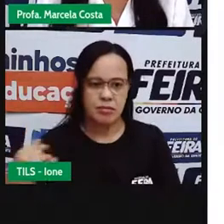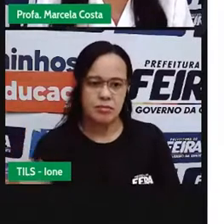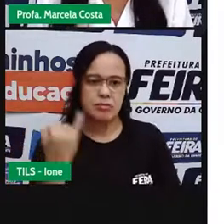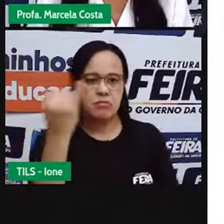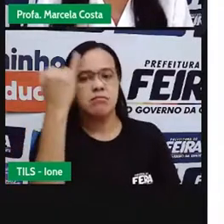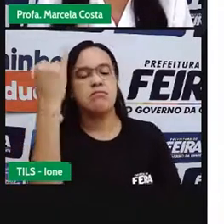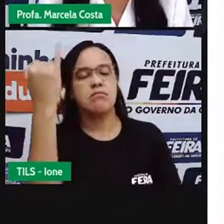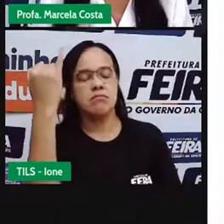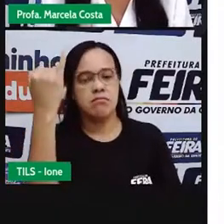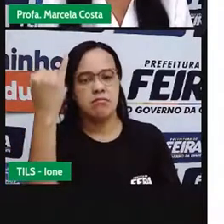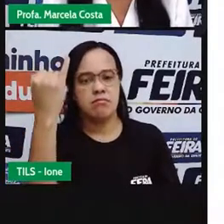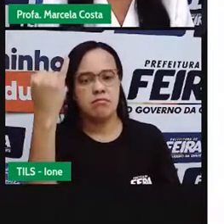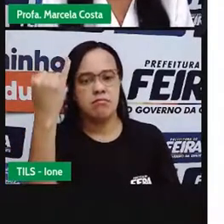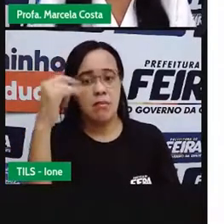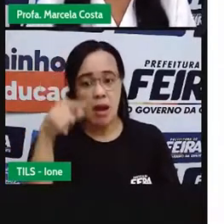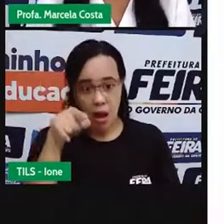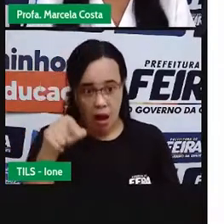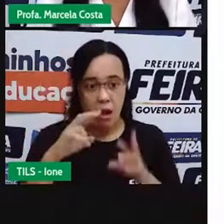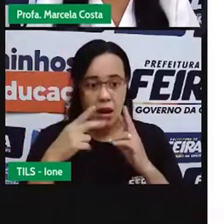para